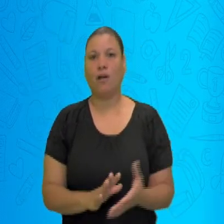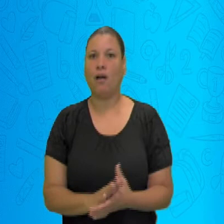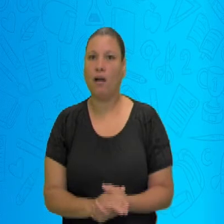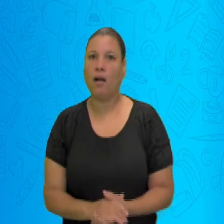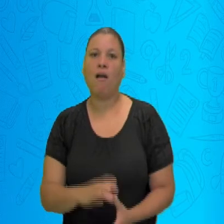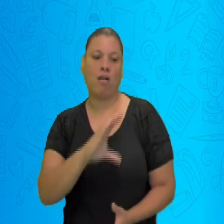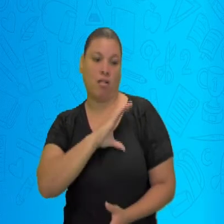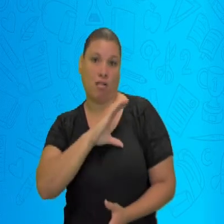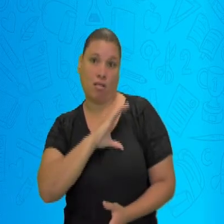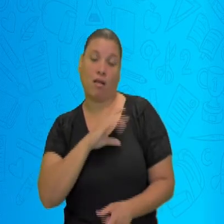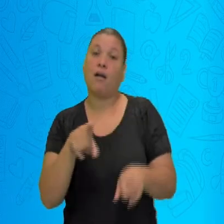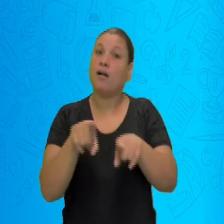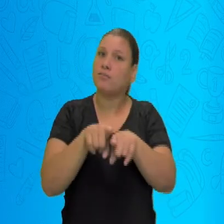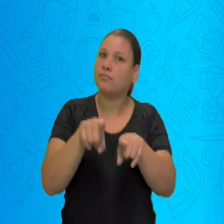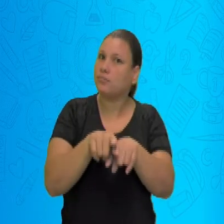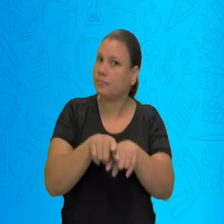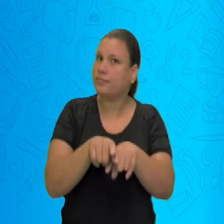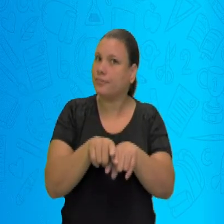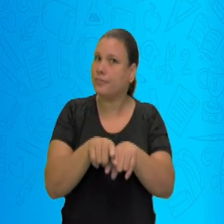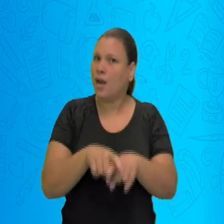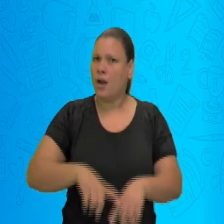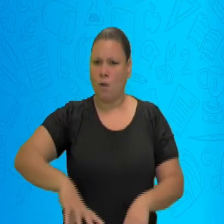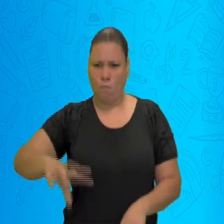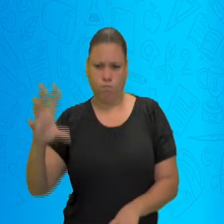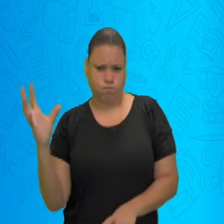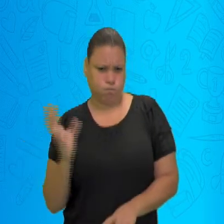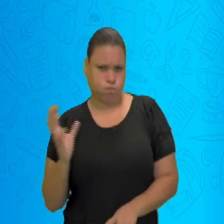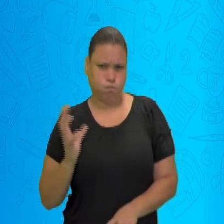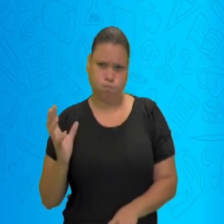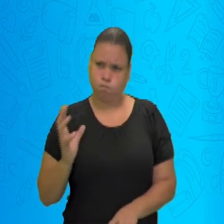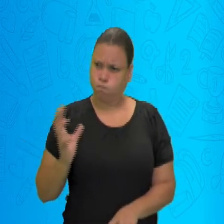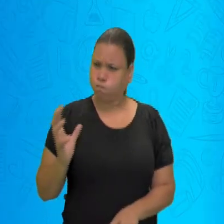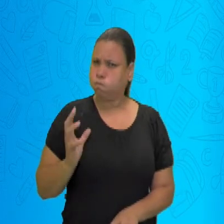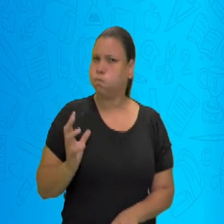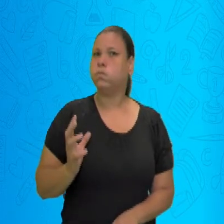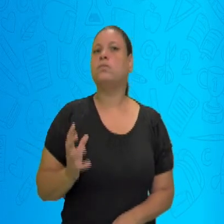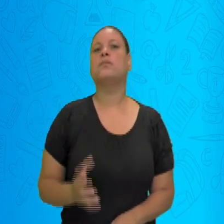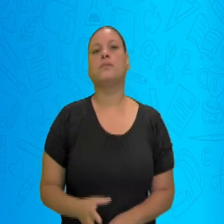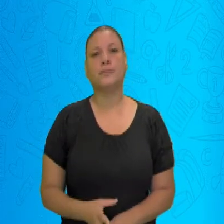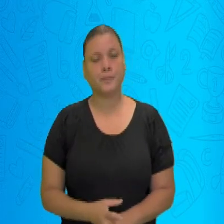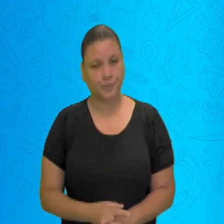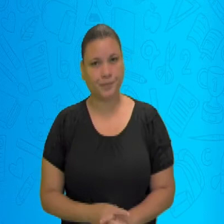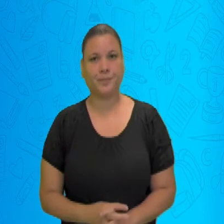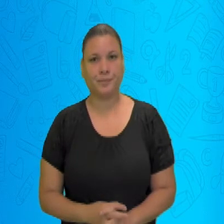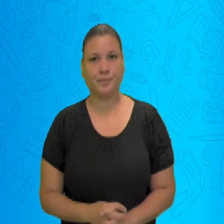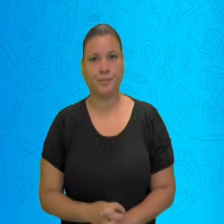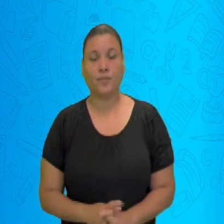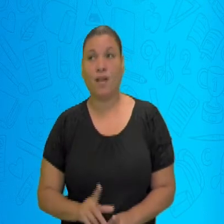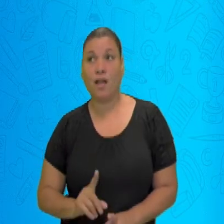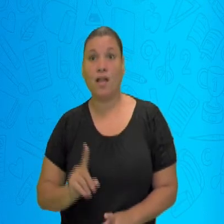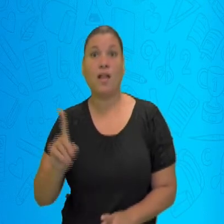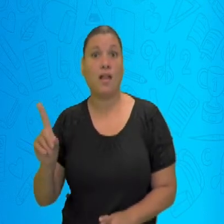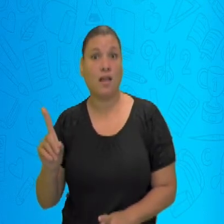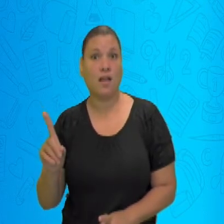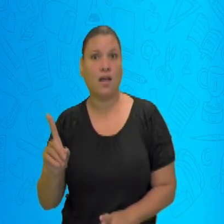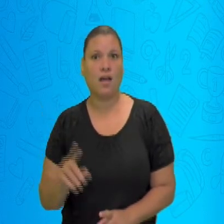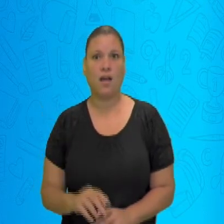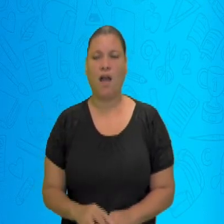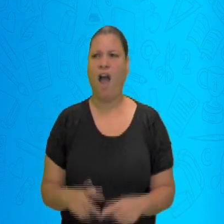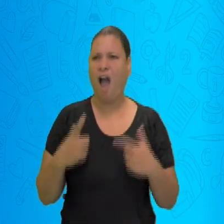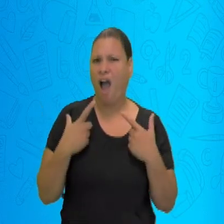Mas foi colonizado por espanhóis, então a língua não é o